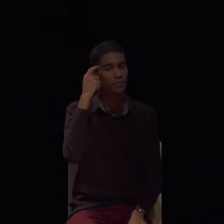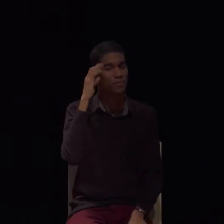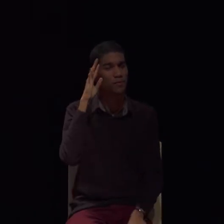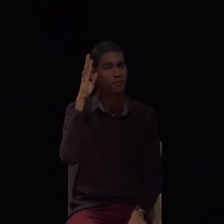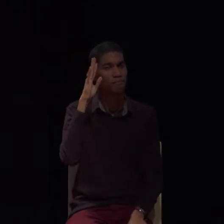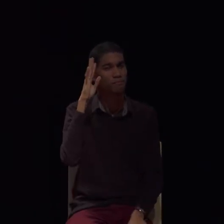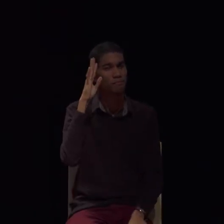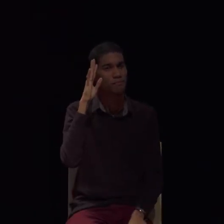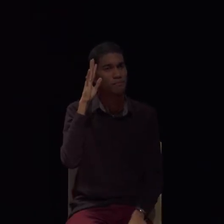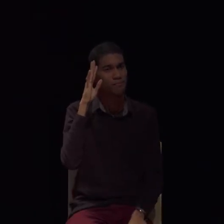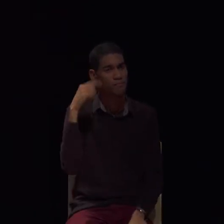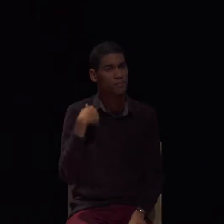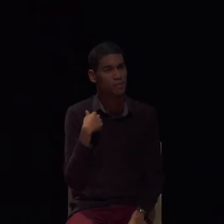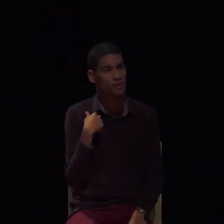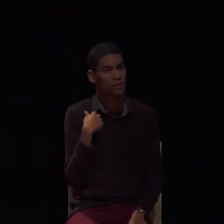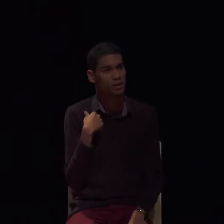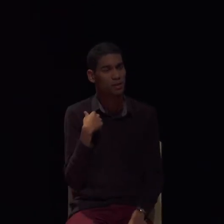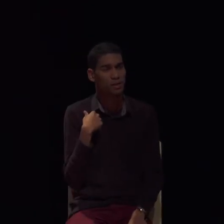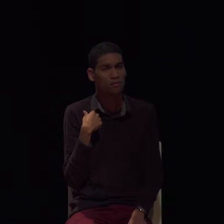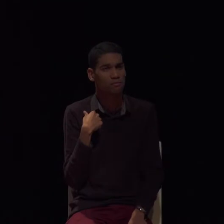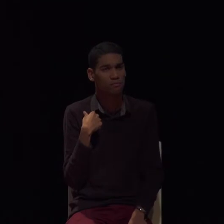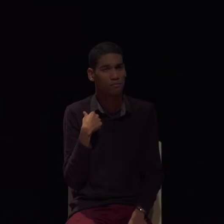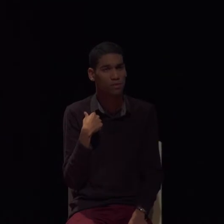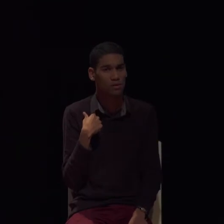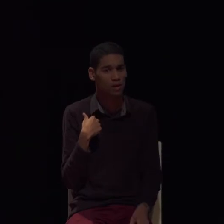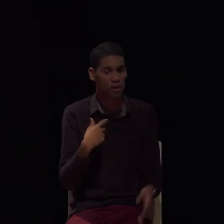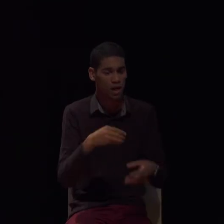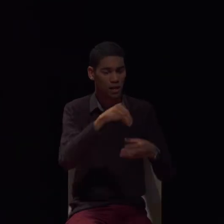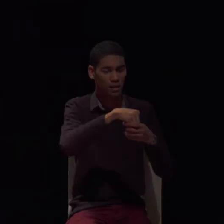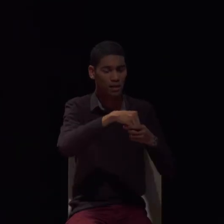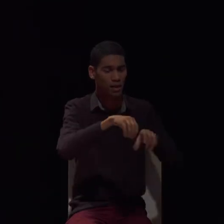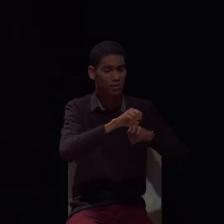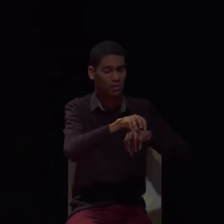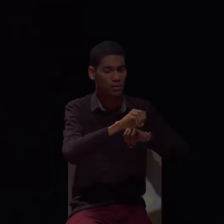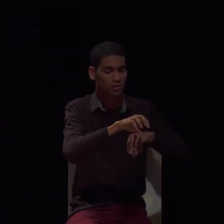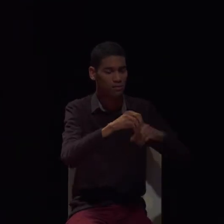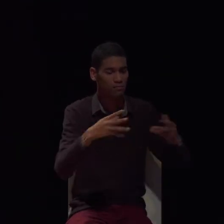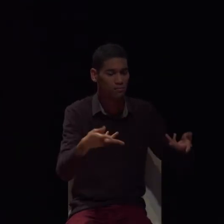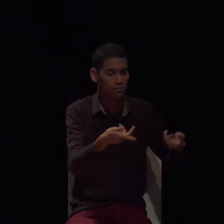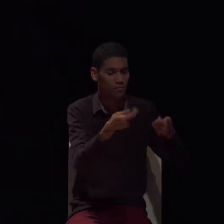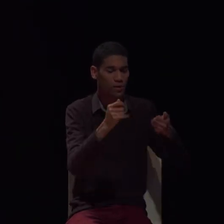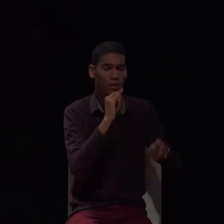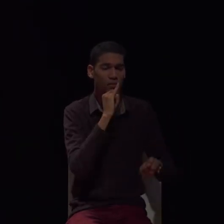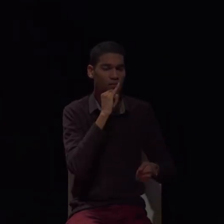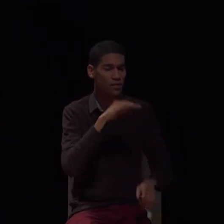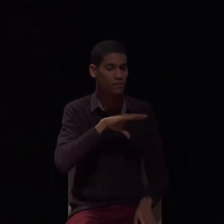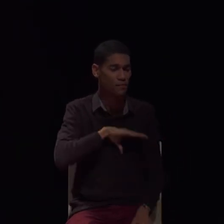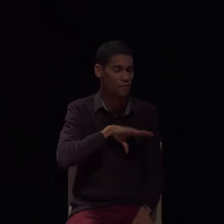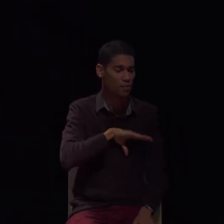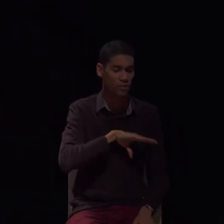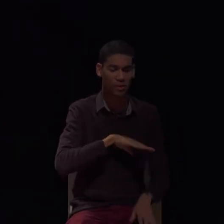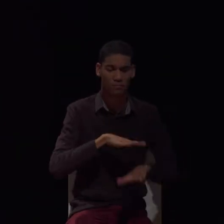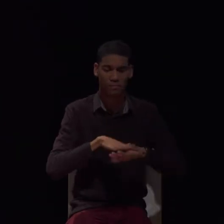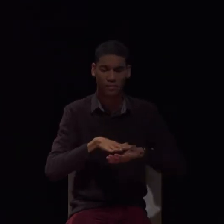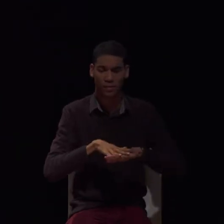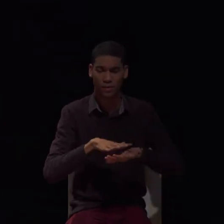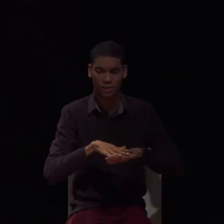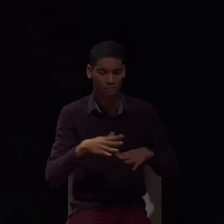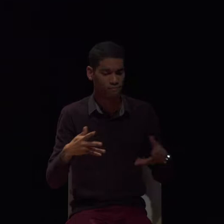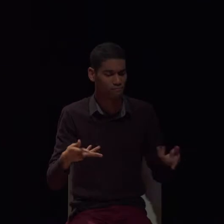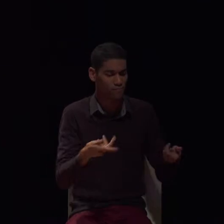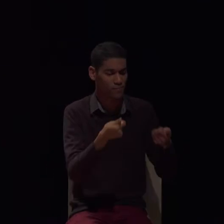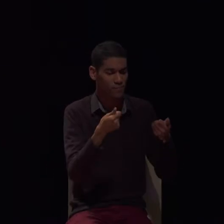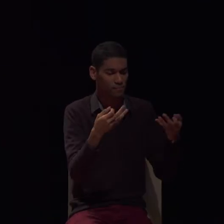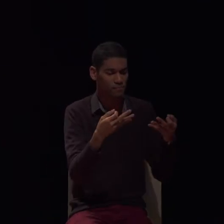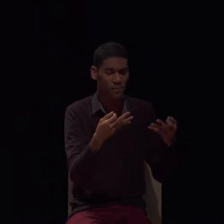o quanto que a gente consegue de proficiência na educação é na língua portuguesa na matemática dá conta